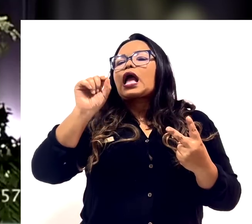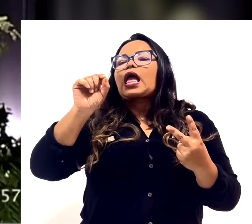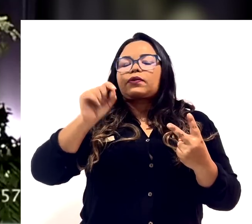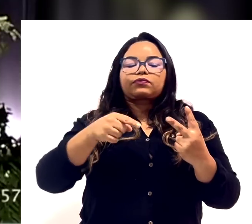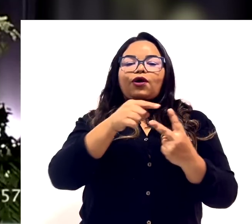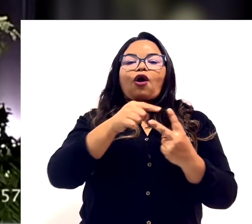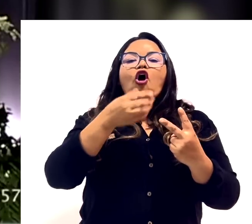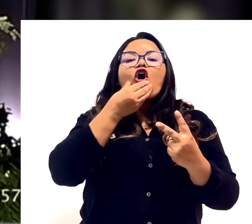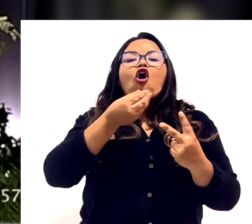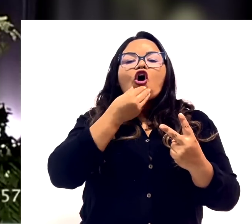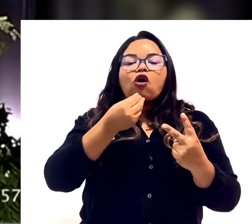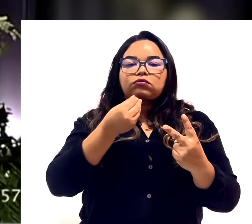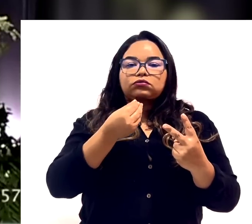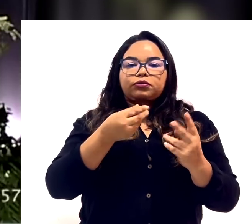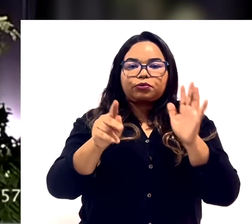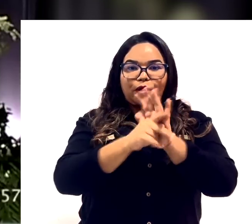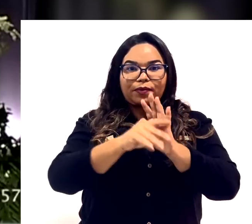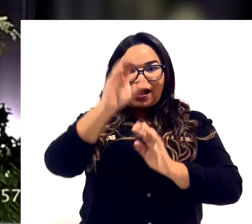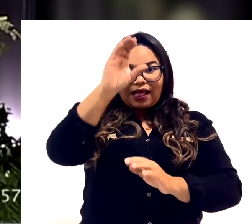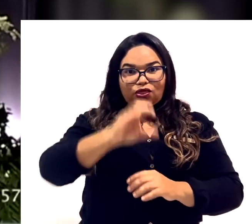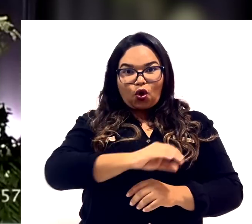Bem, os dois eram jesuítas.